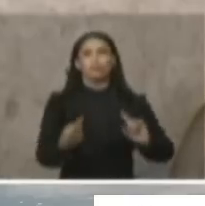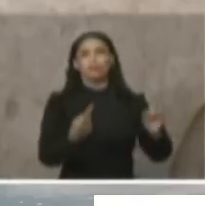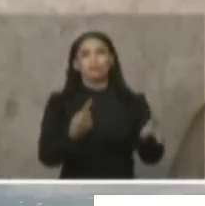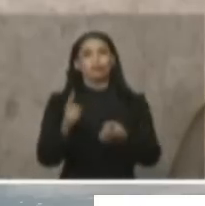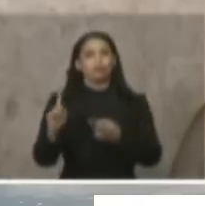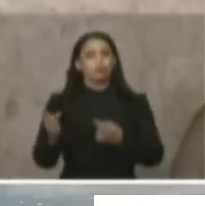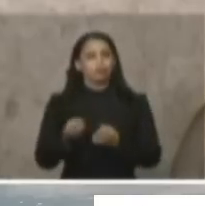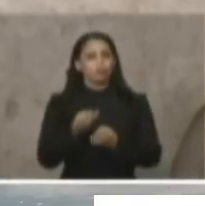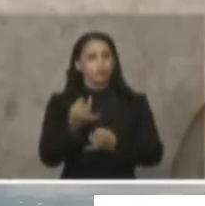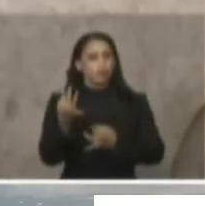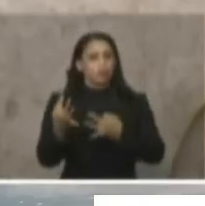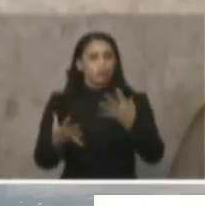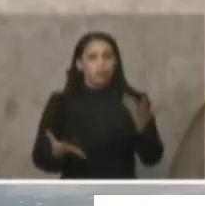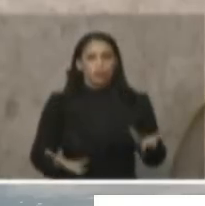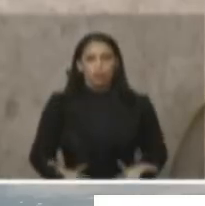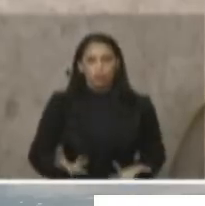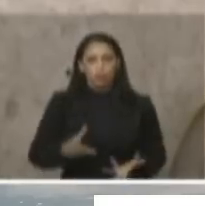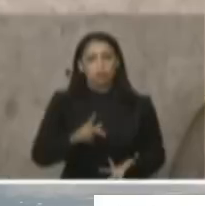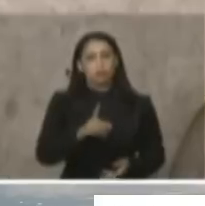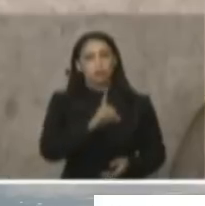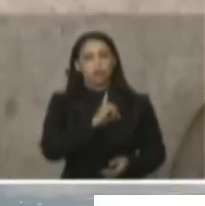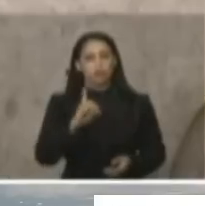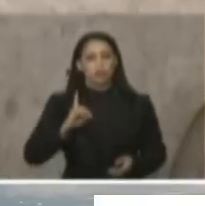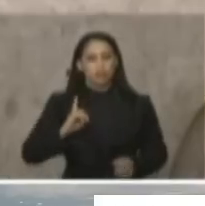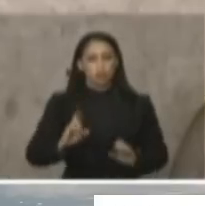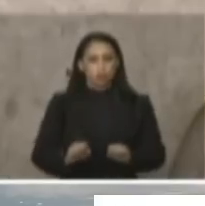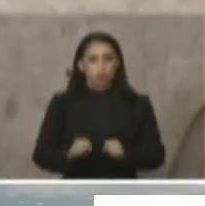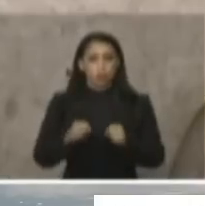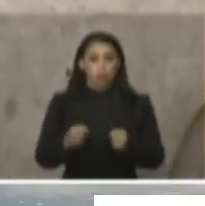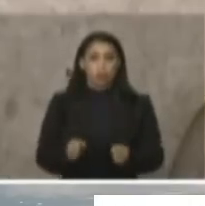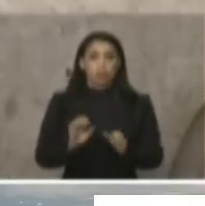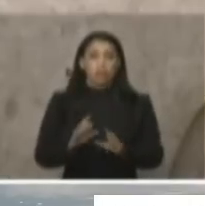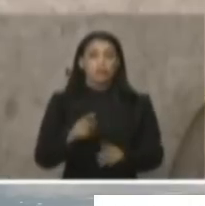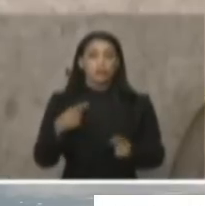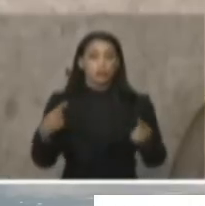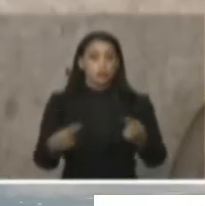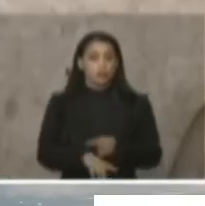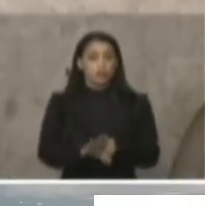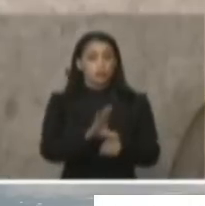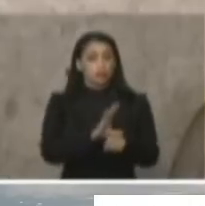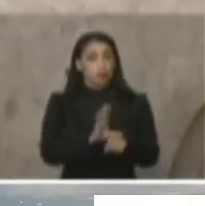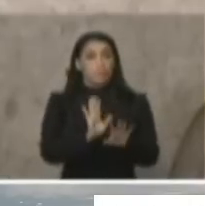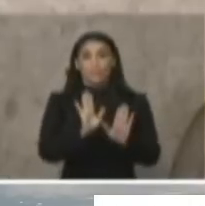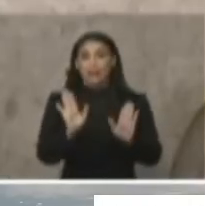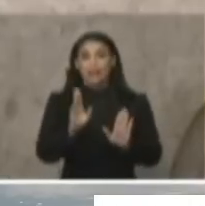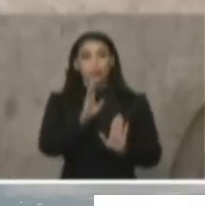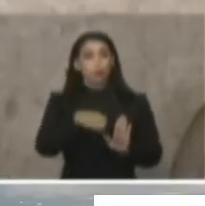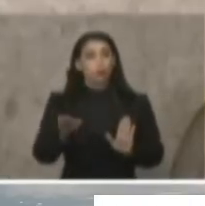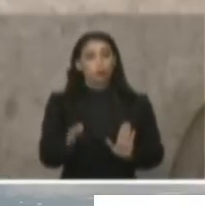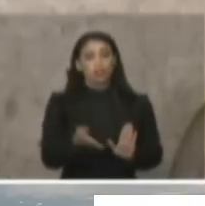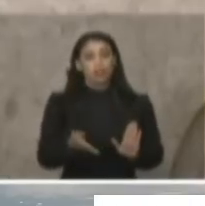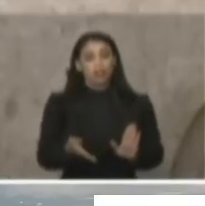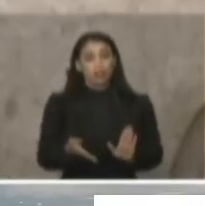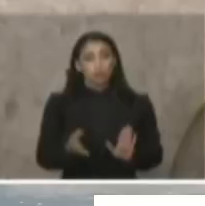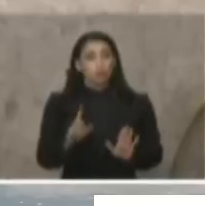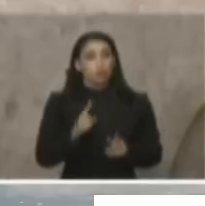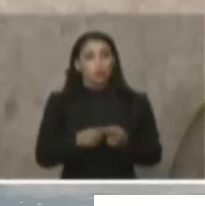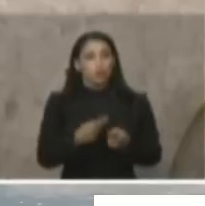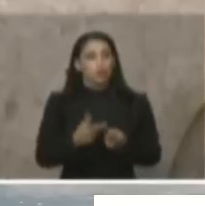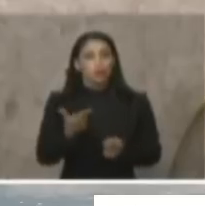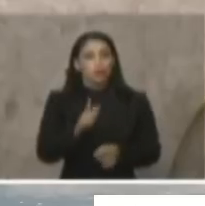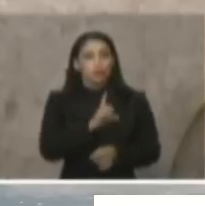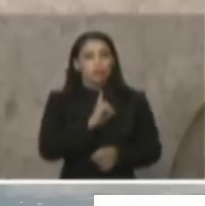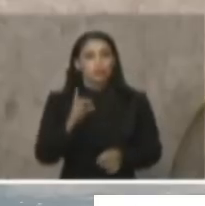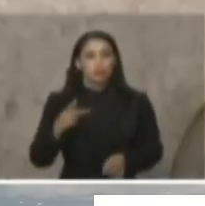são eleições amplamente protocolares né Tem uma fila de ministros baseada no critério de antiguidade e é eleito sempre o próximo